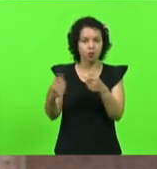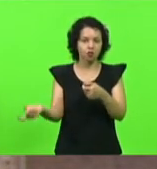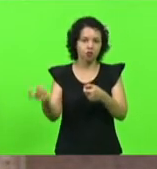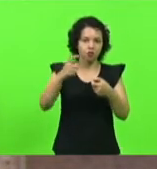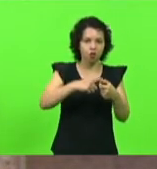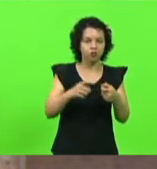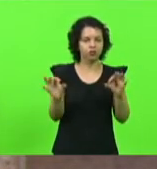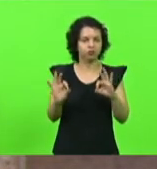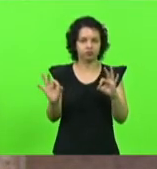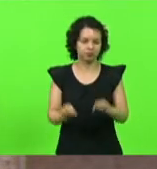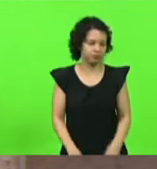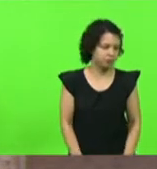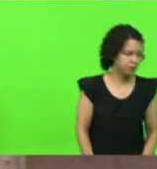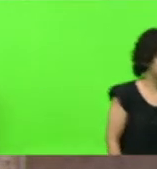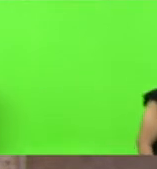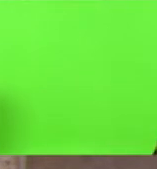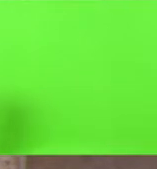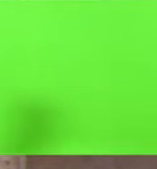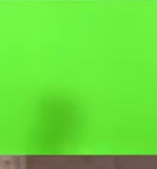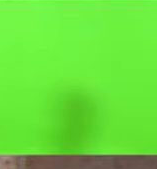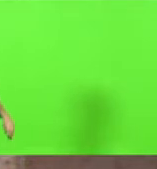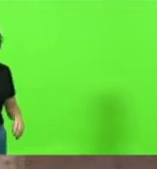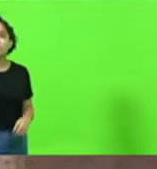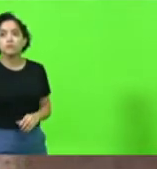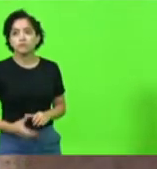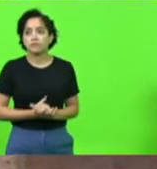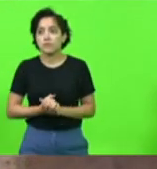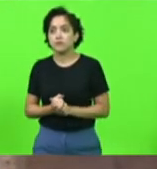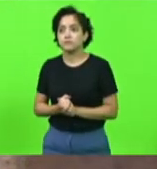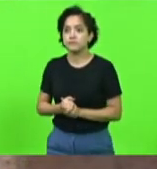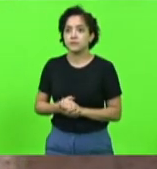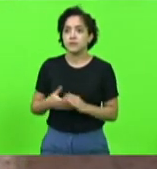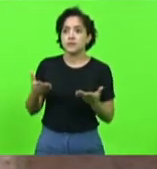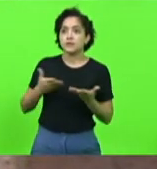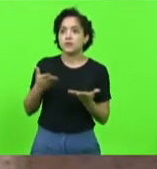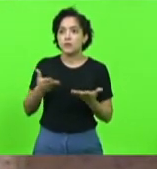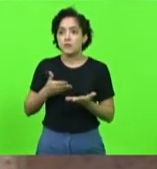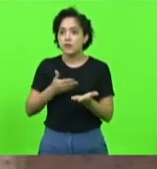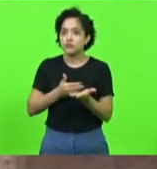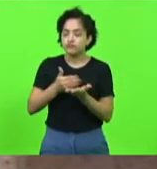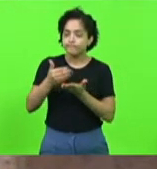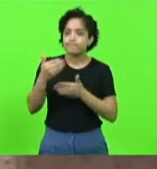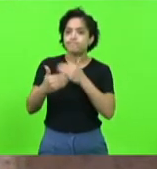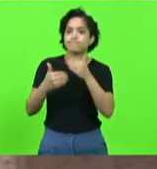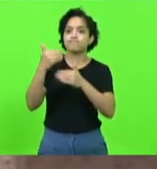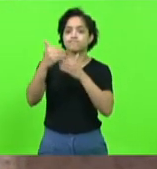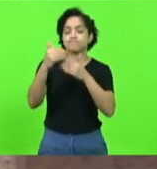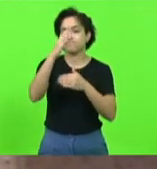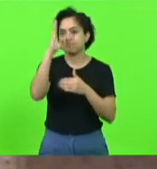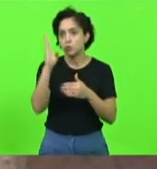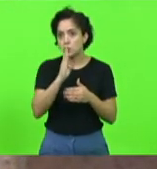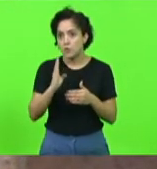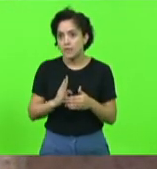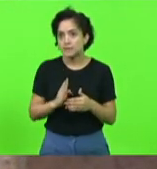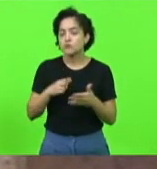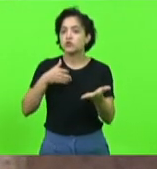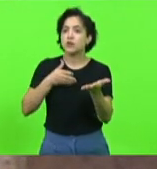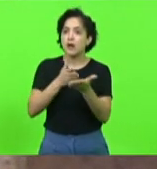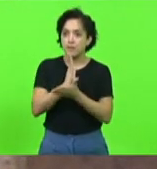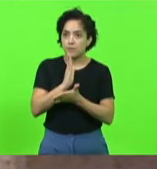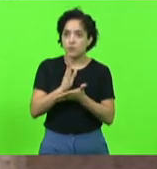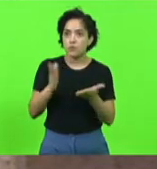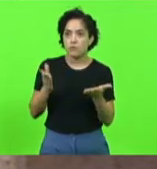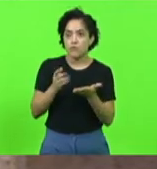devidas providências. Então, eu acho que é um grande avanço O Brasil aprovou